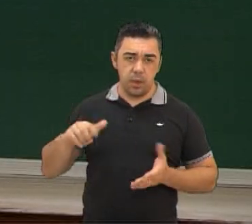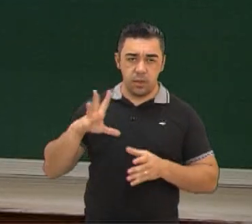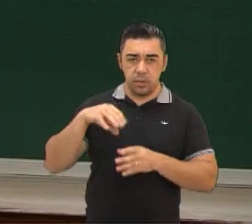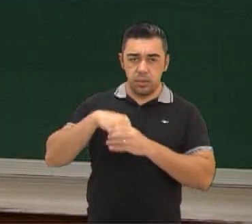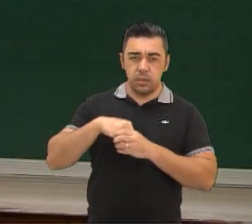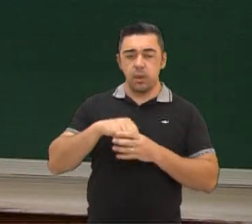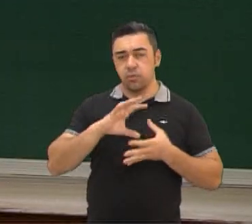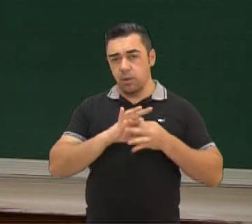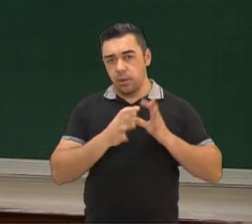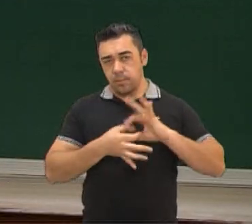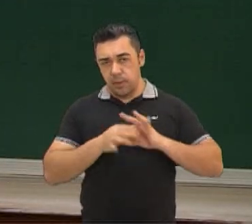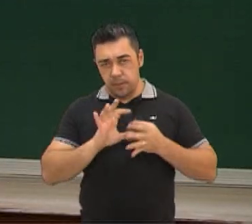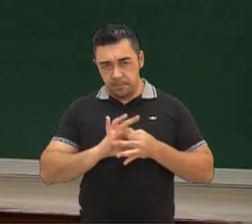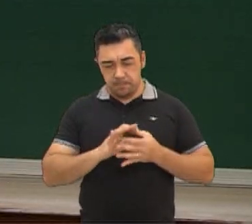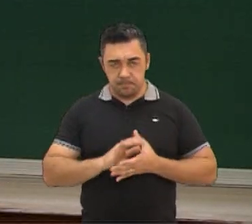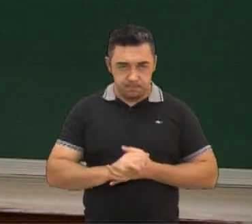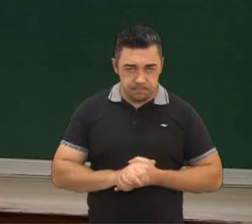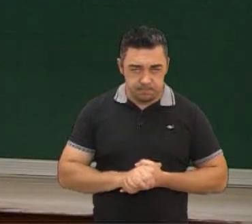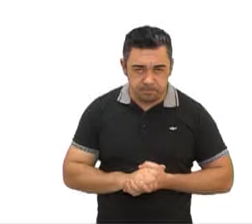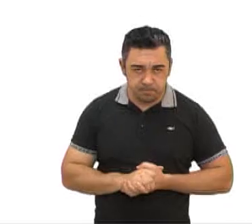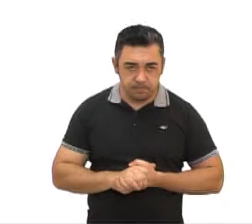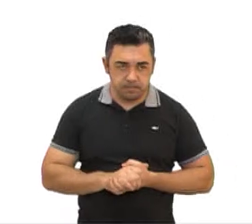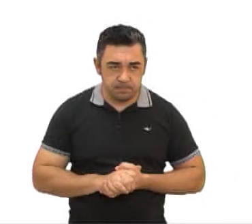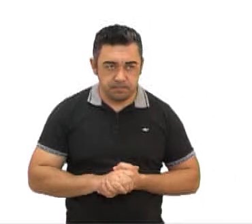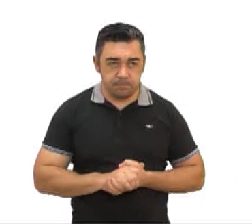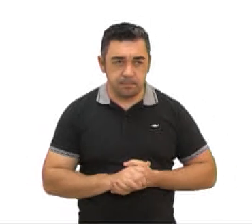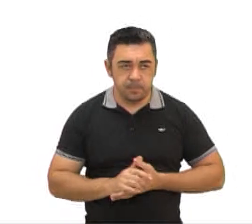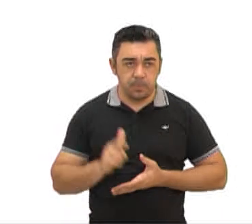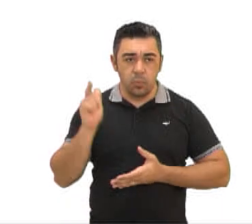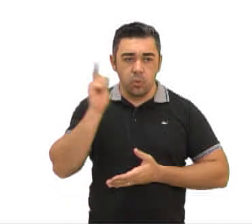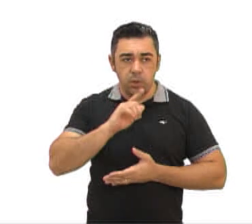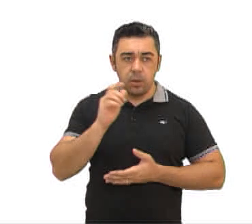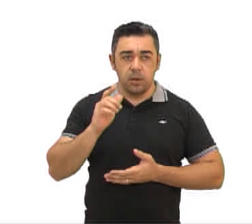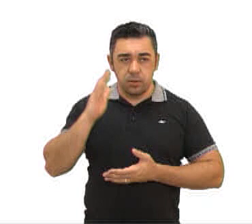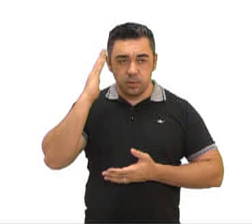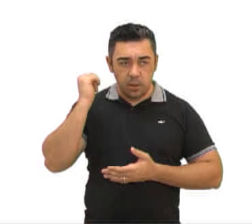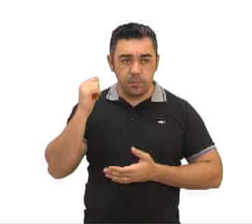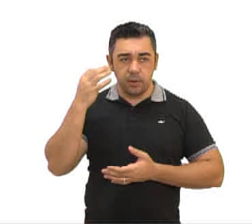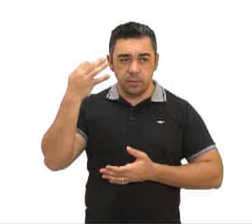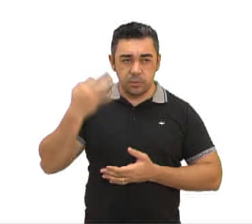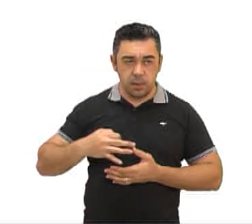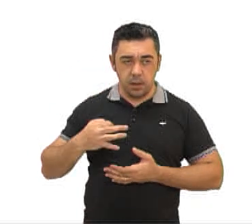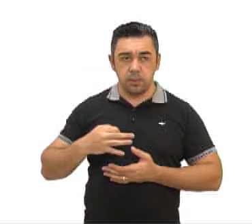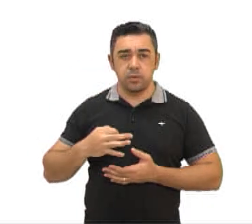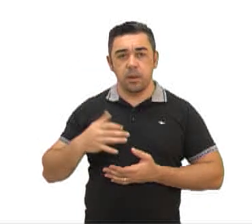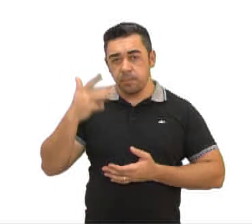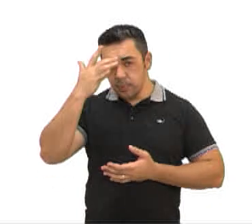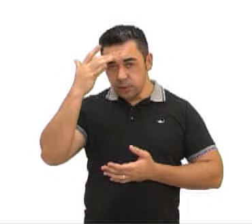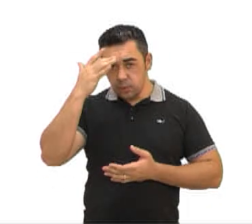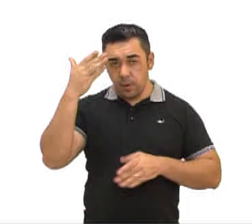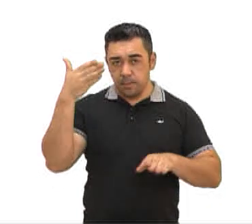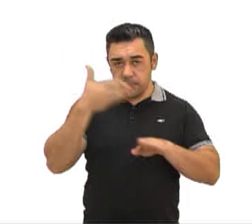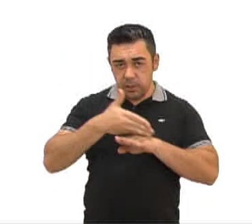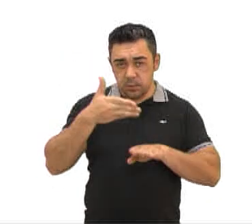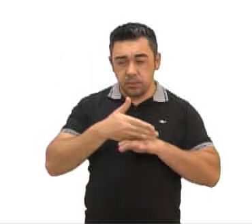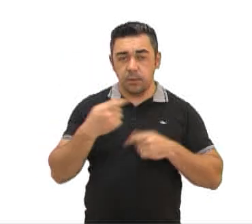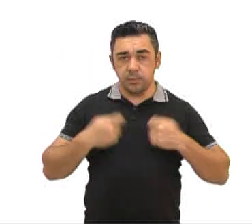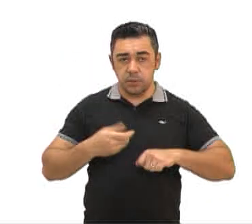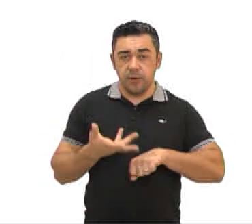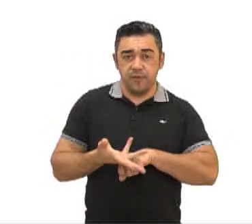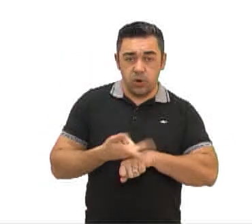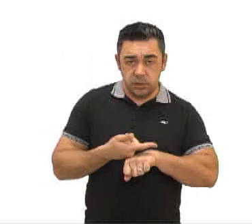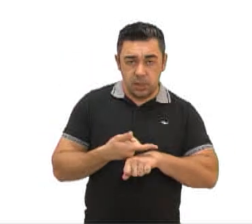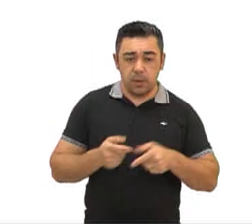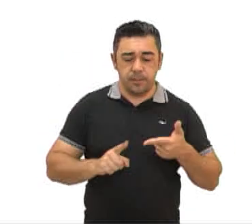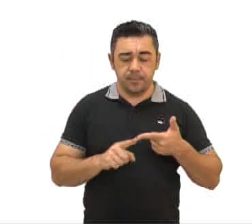dentro das Olimpíadas. Para se tornar um bom jogador de polo aquático, o participante precisa ter